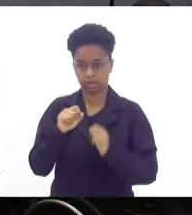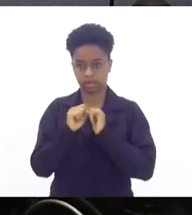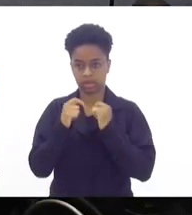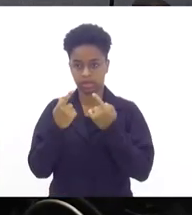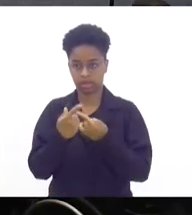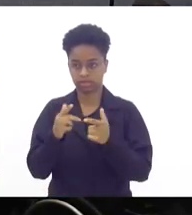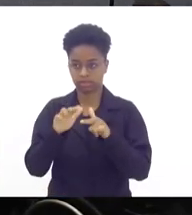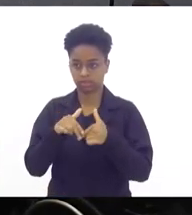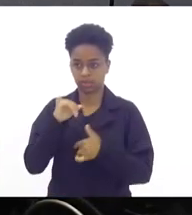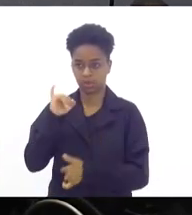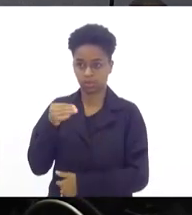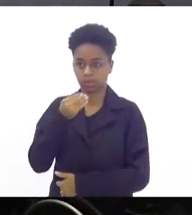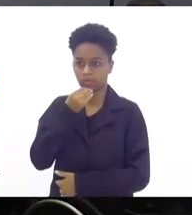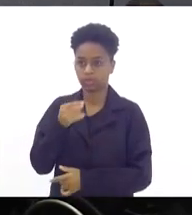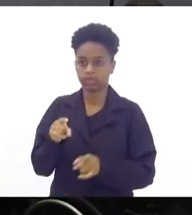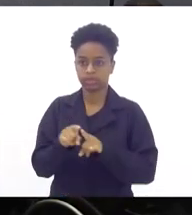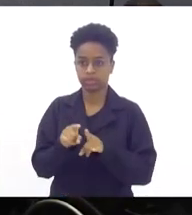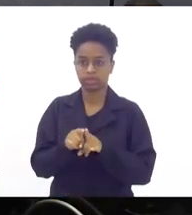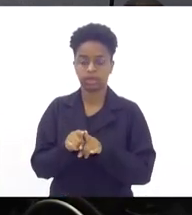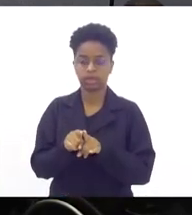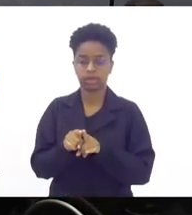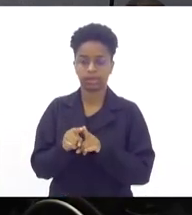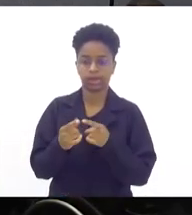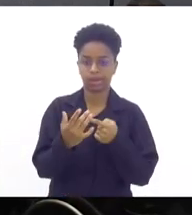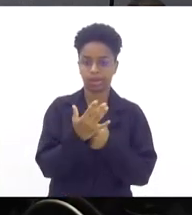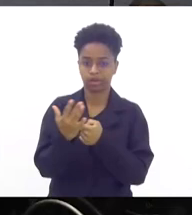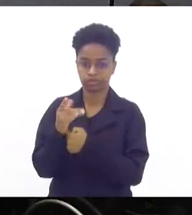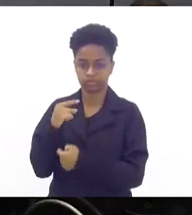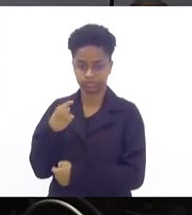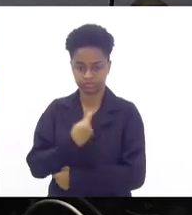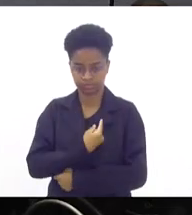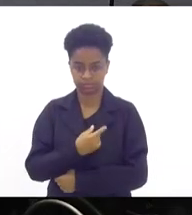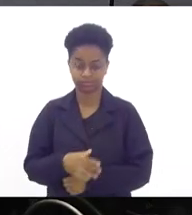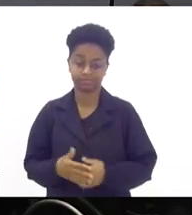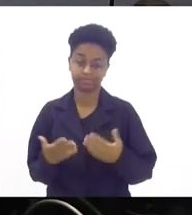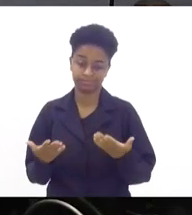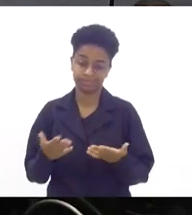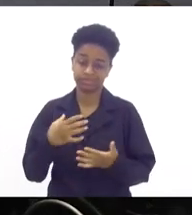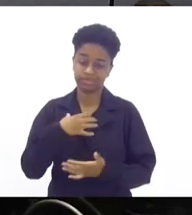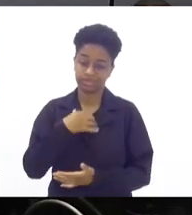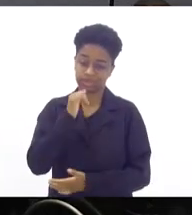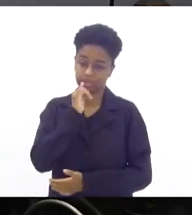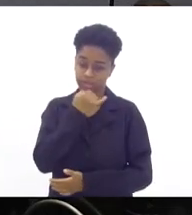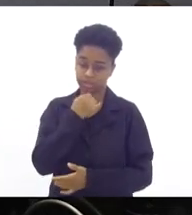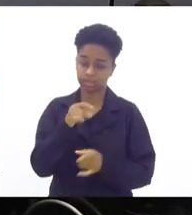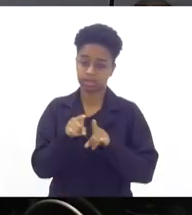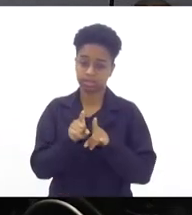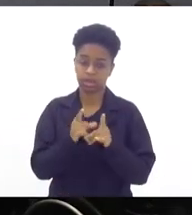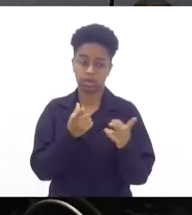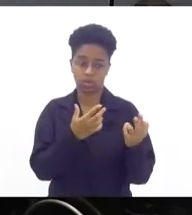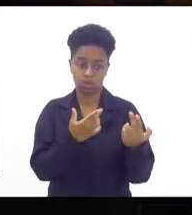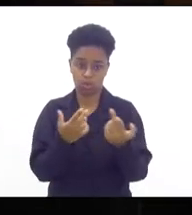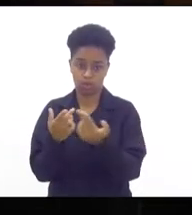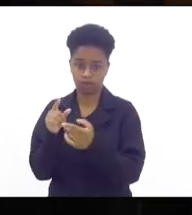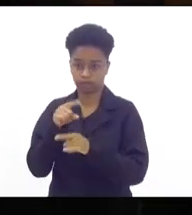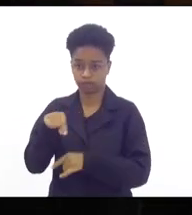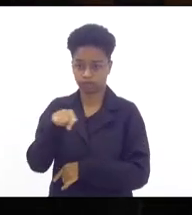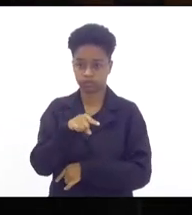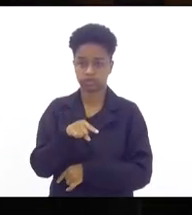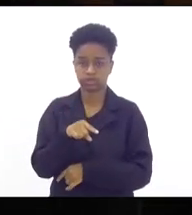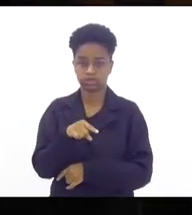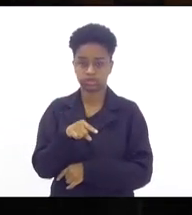E por estarem fazendo alguma coisa por nós e lamentar também como todos aqui a ausência